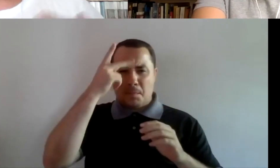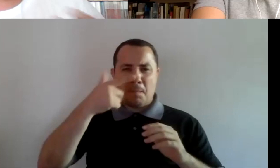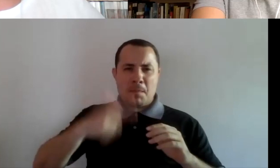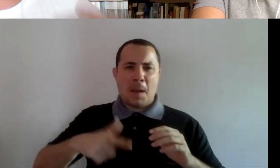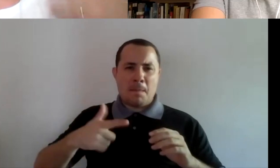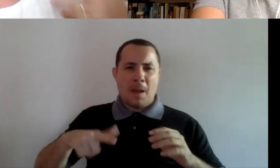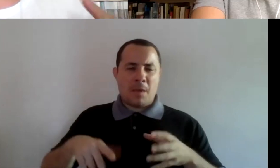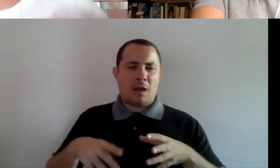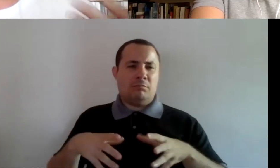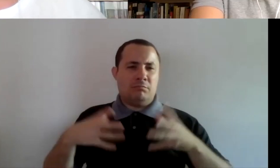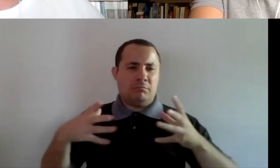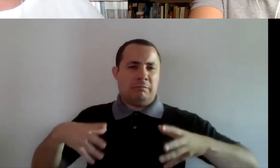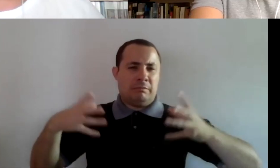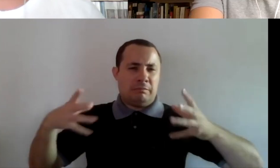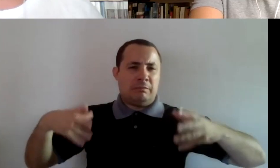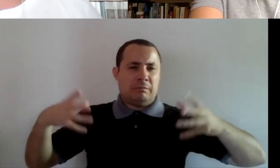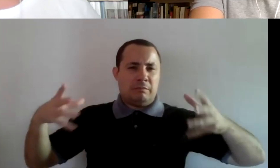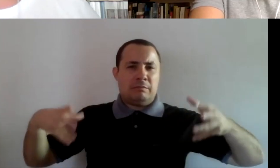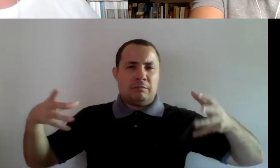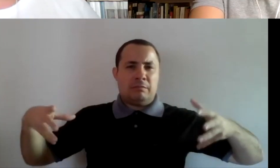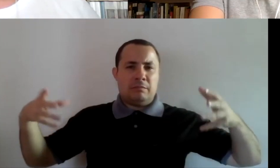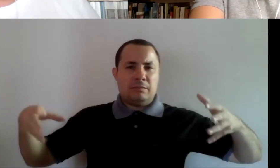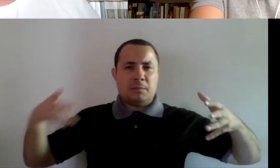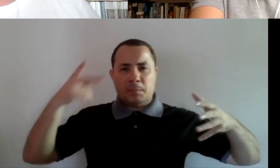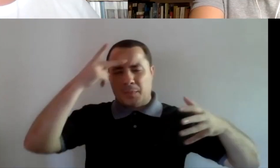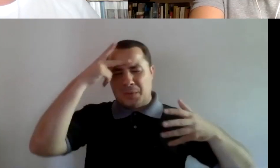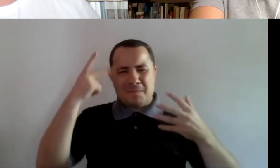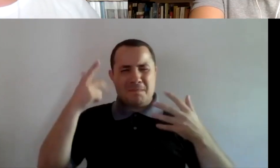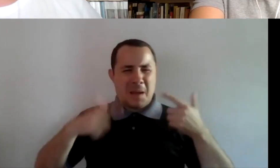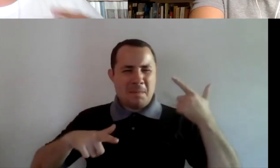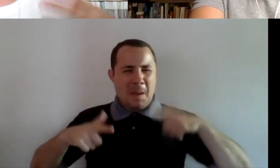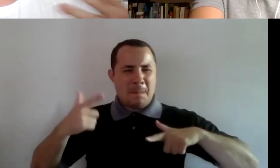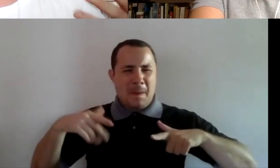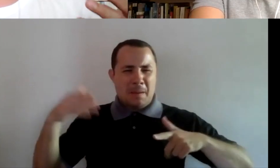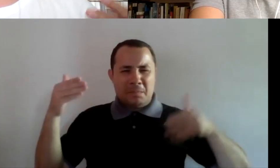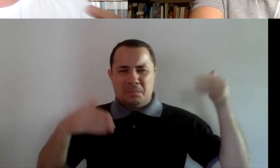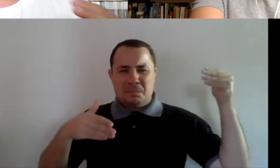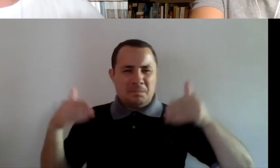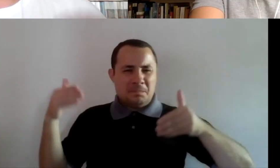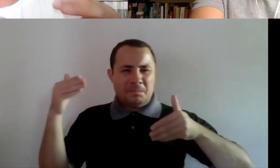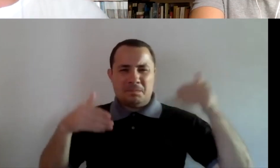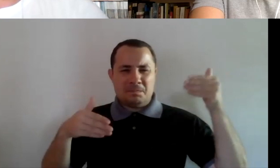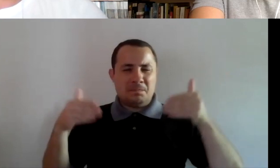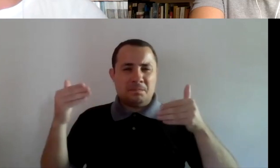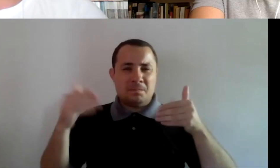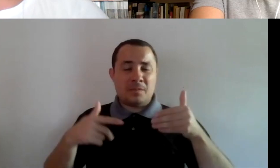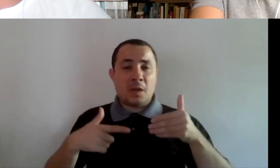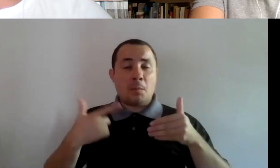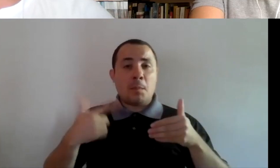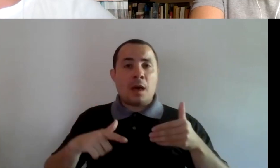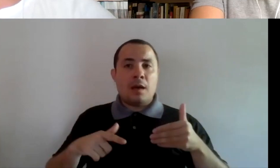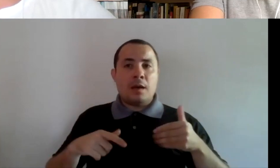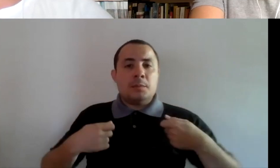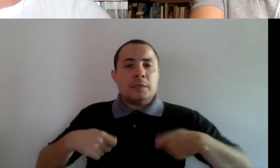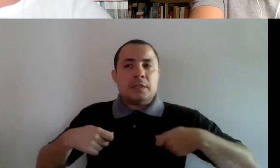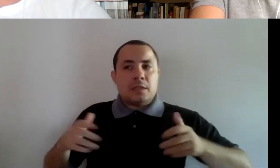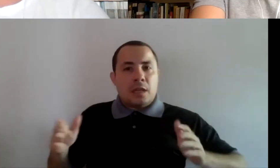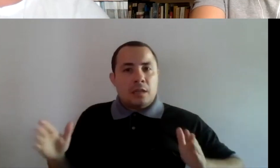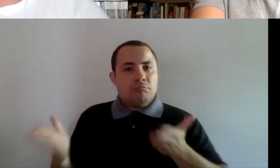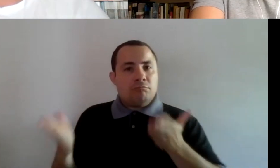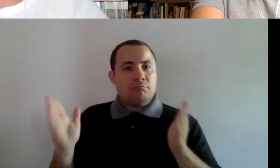esperando o leitor, mas de ser um lugar em que se multiplicam leitores, né, de você criar ferramentas de estímulo mesmo, né, assim, por